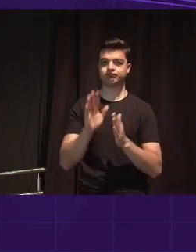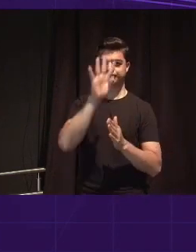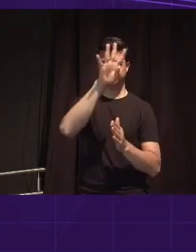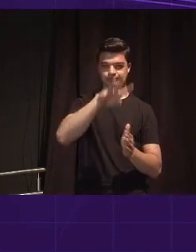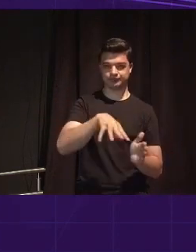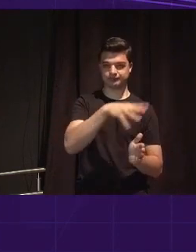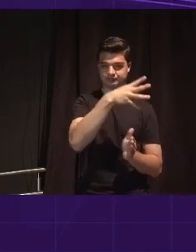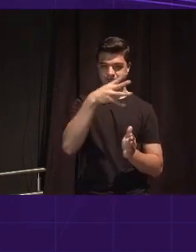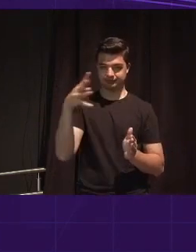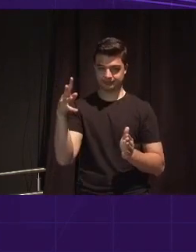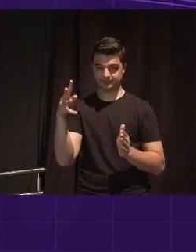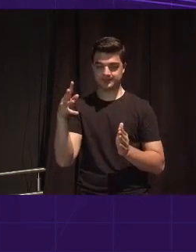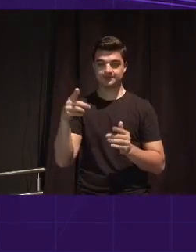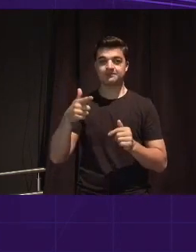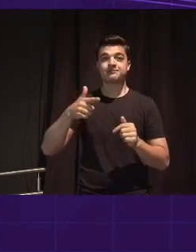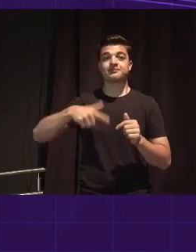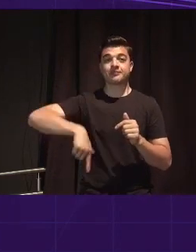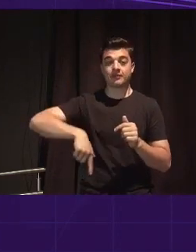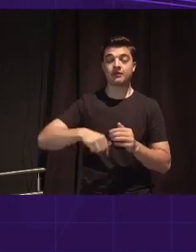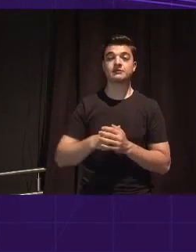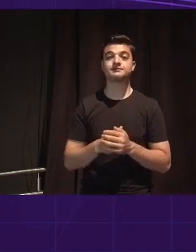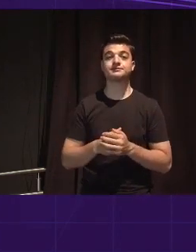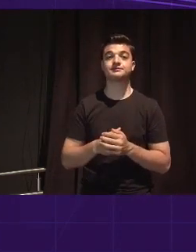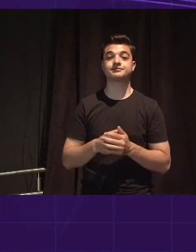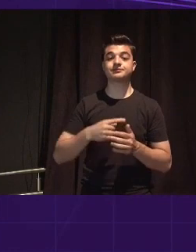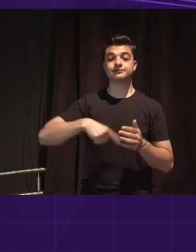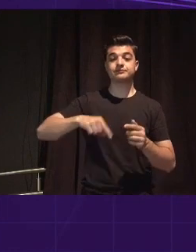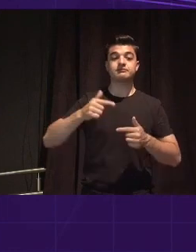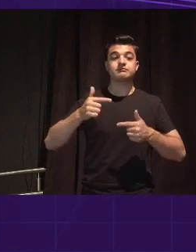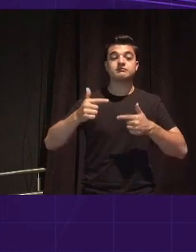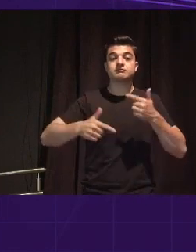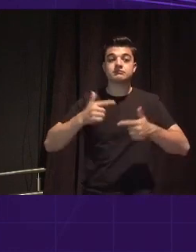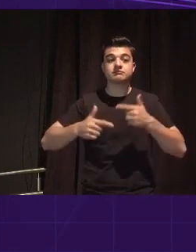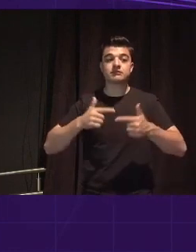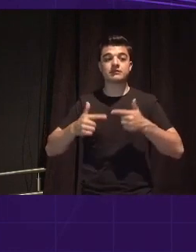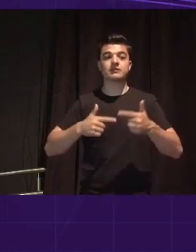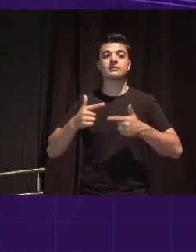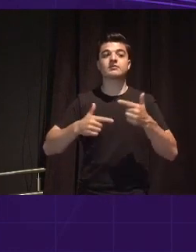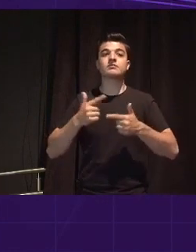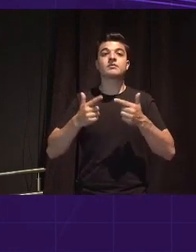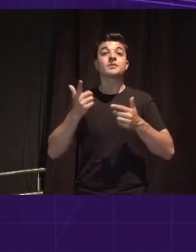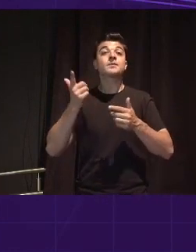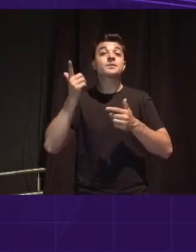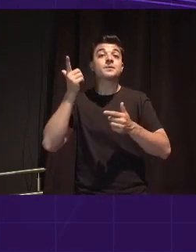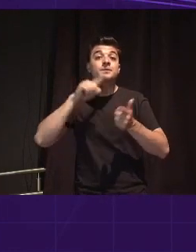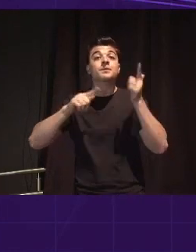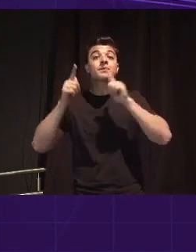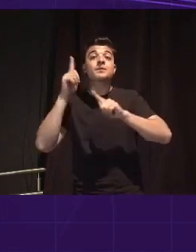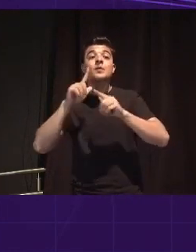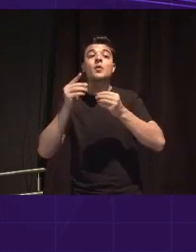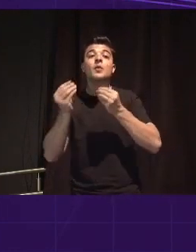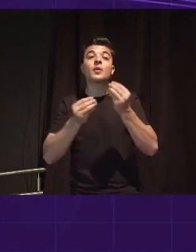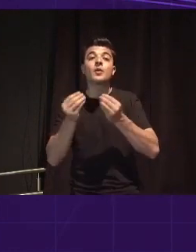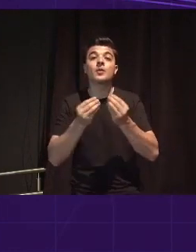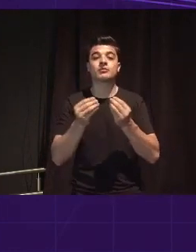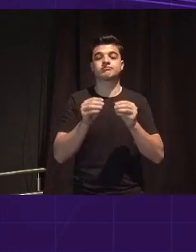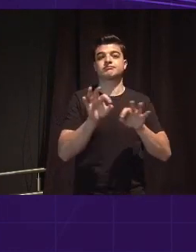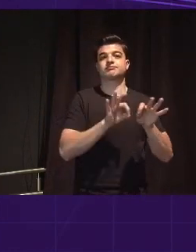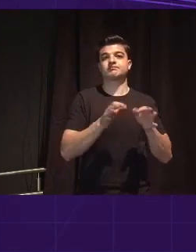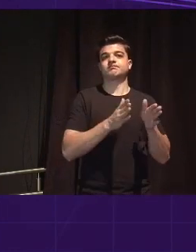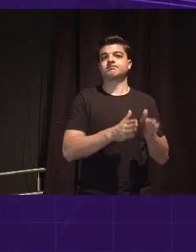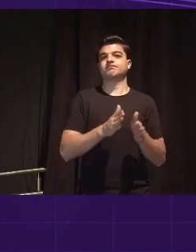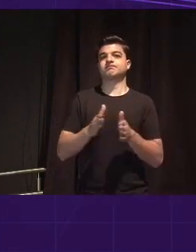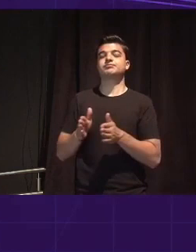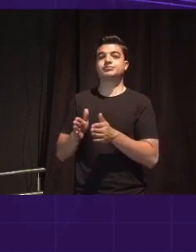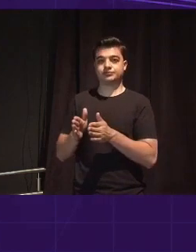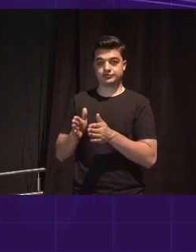a gente embutiu toda a nossa parte do fluxo de upstream e downstream, né? Então, a gente começou a fazer uma métrica dessa